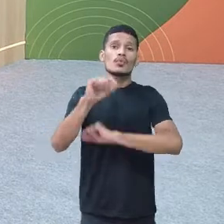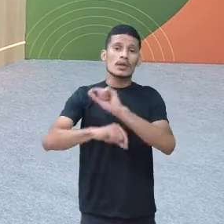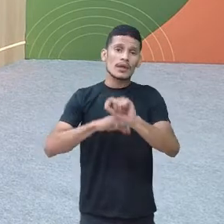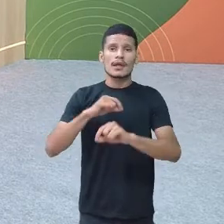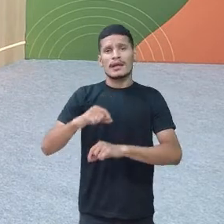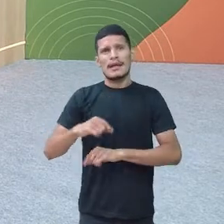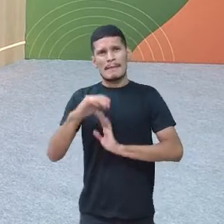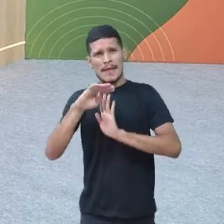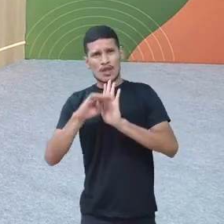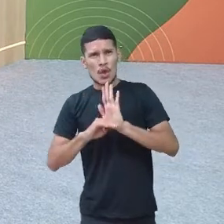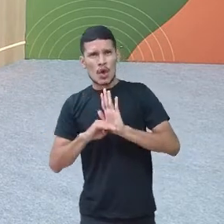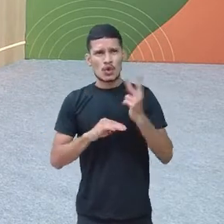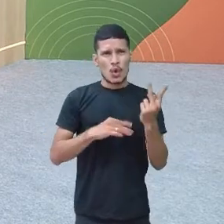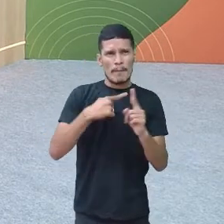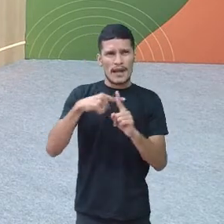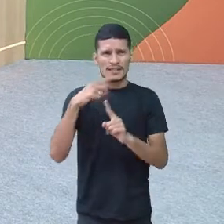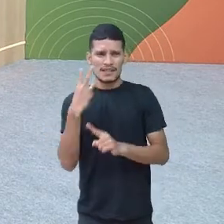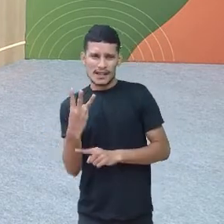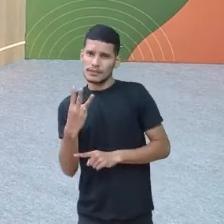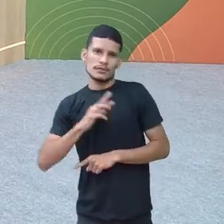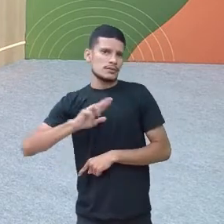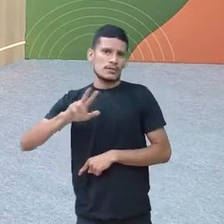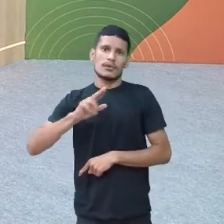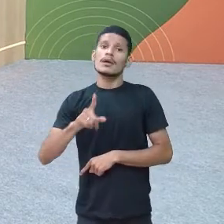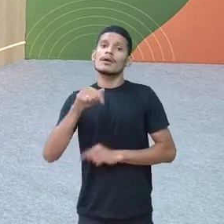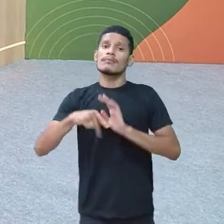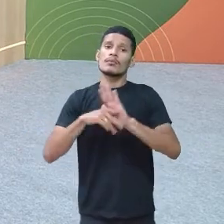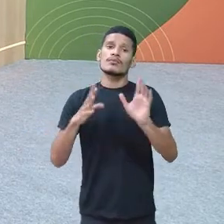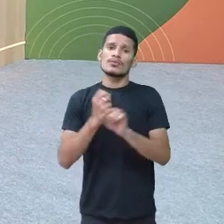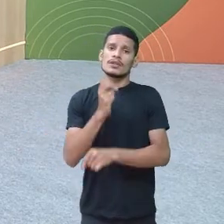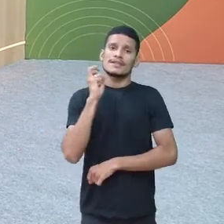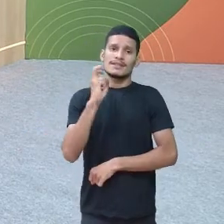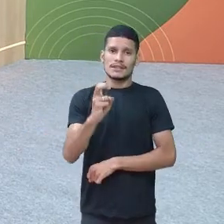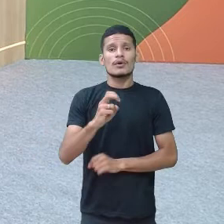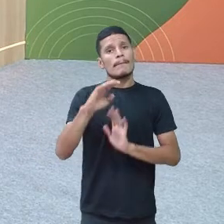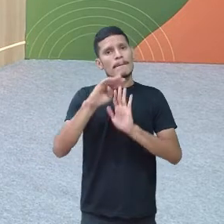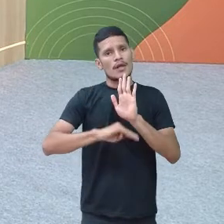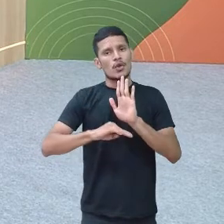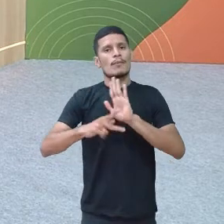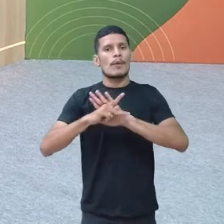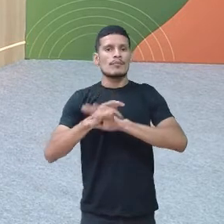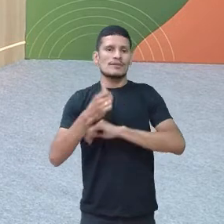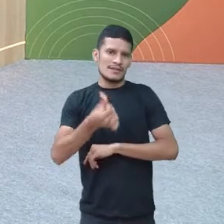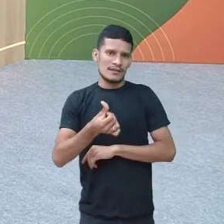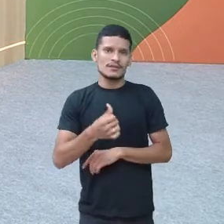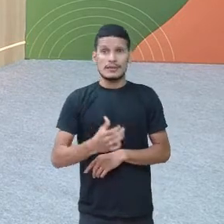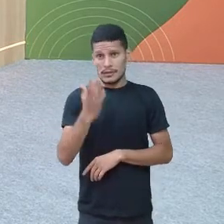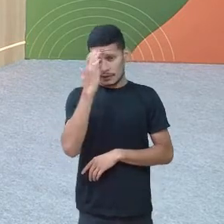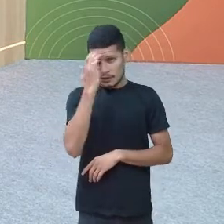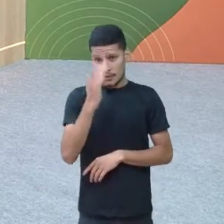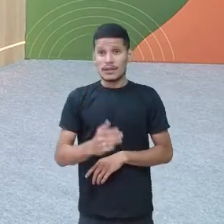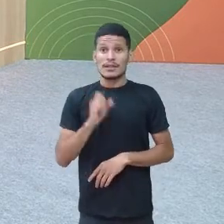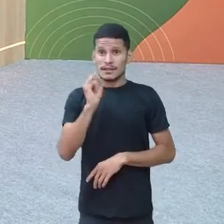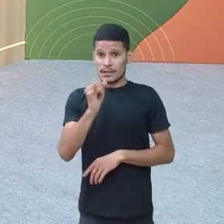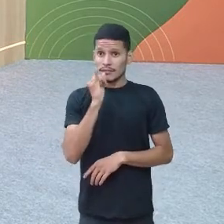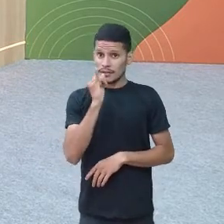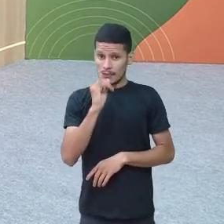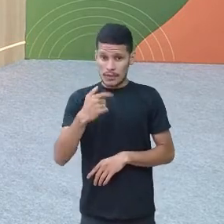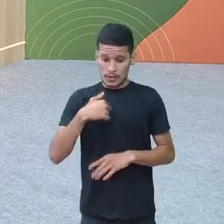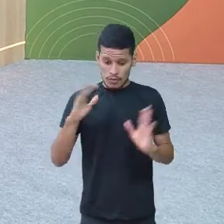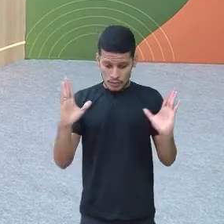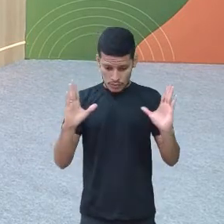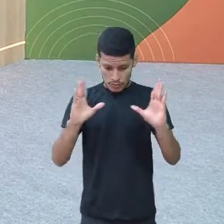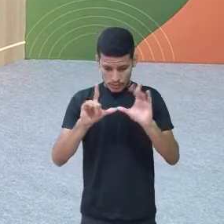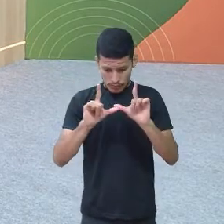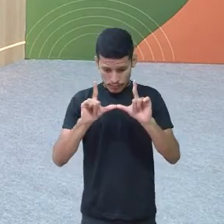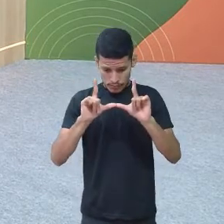2 mais 3. Essa soma, que dá 5, ela é menor do que 6. Então, quer dizer que quando eu diminuísse aqui, ó, quando eu fosse baixar